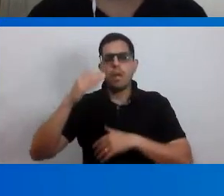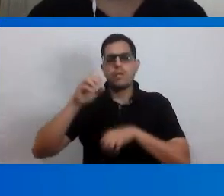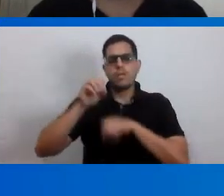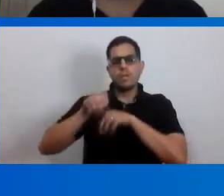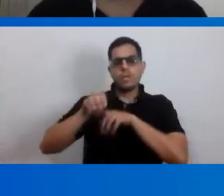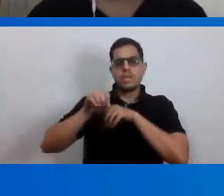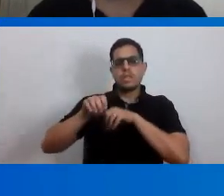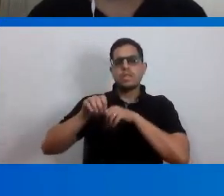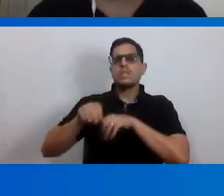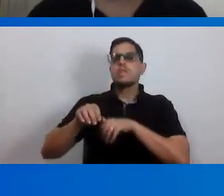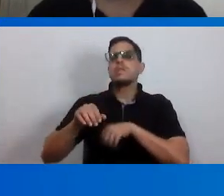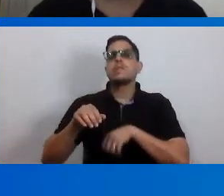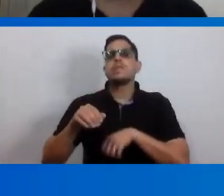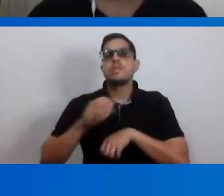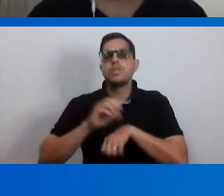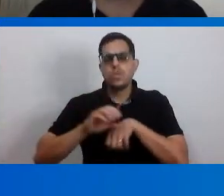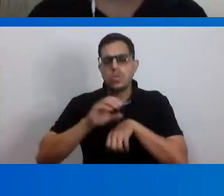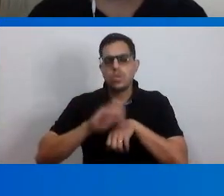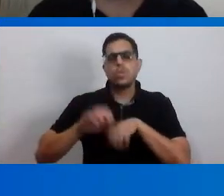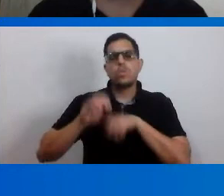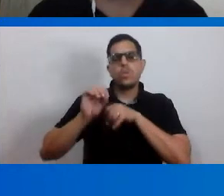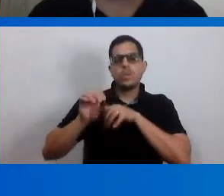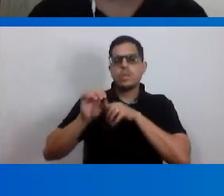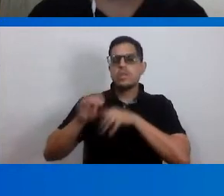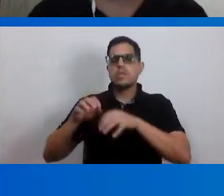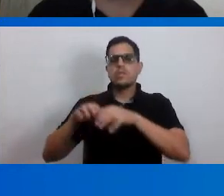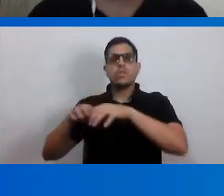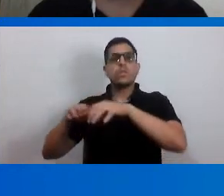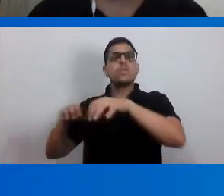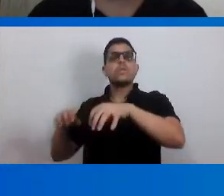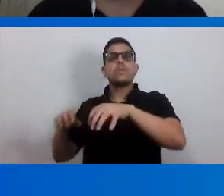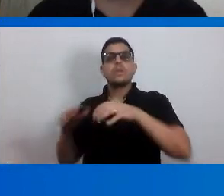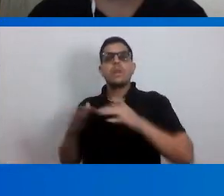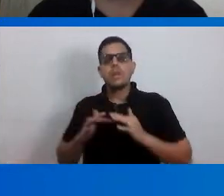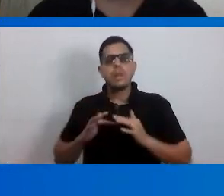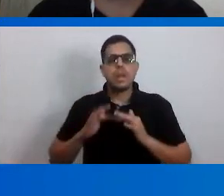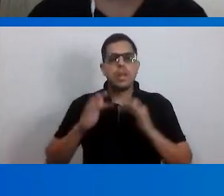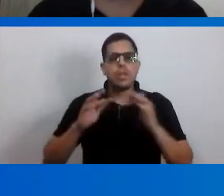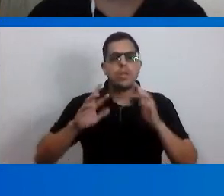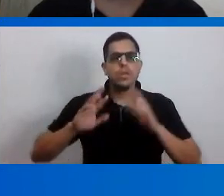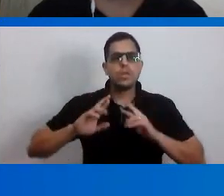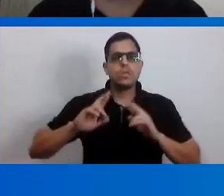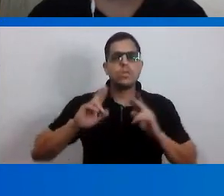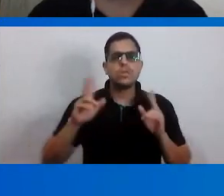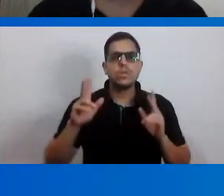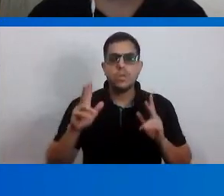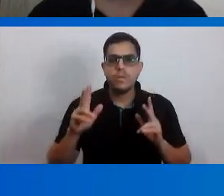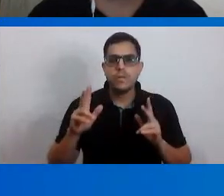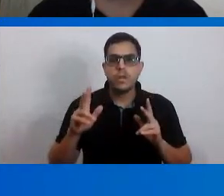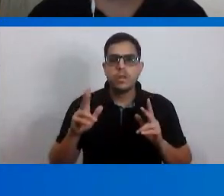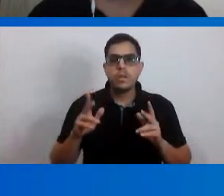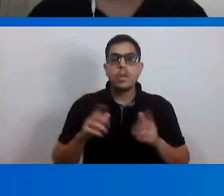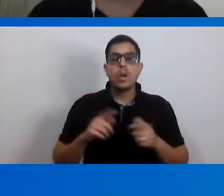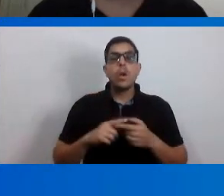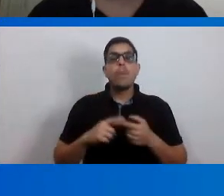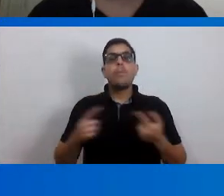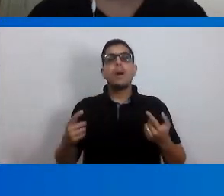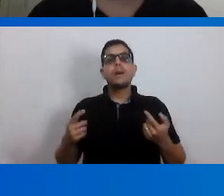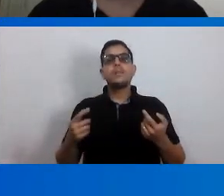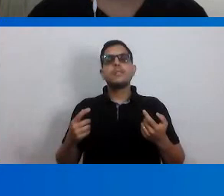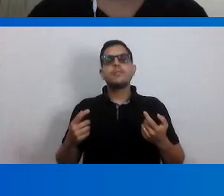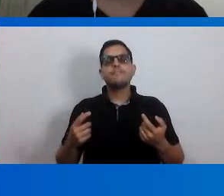estávamos com os mesmos recursos tecnológicos de 2001 a para 2018 mais havia uma restrição